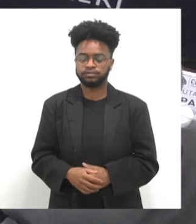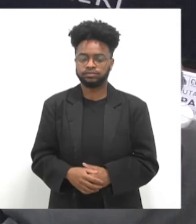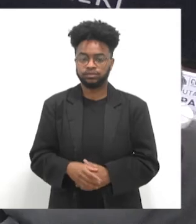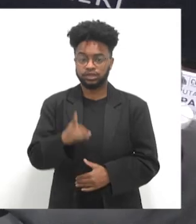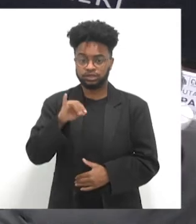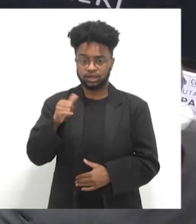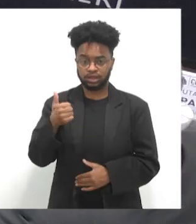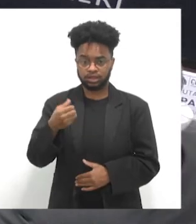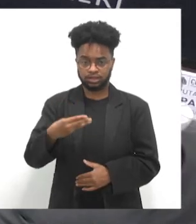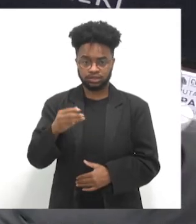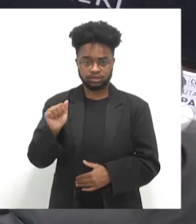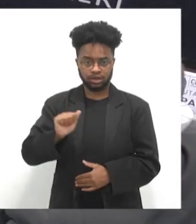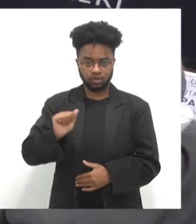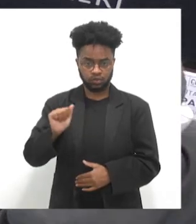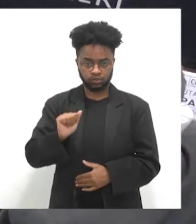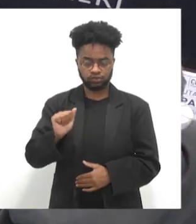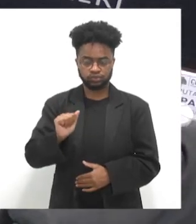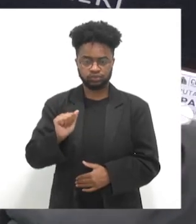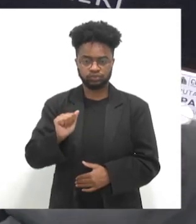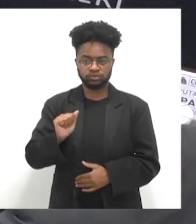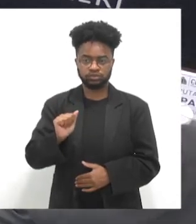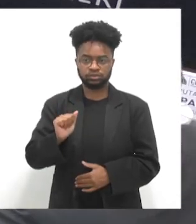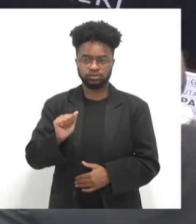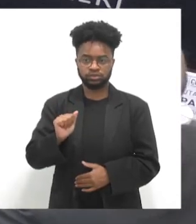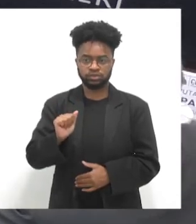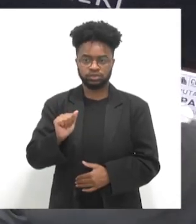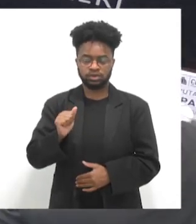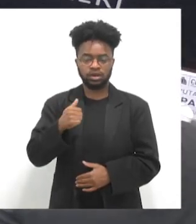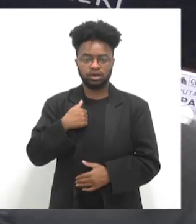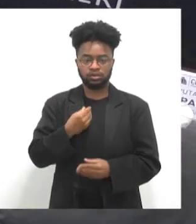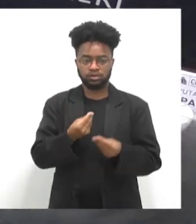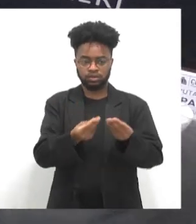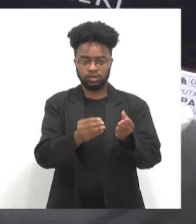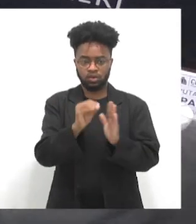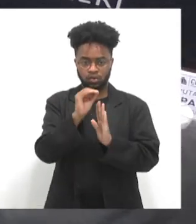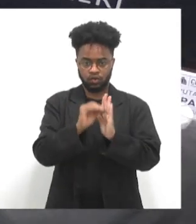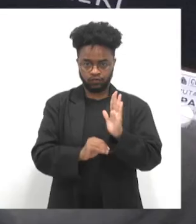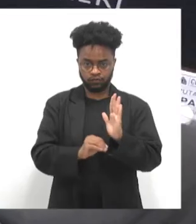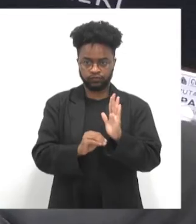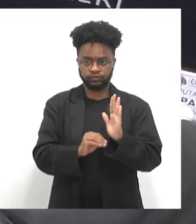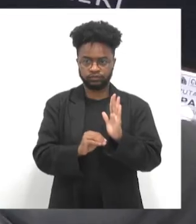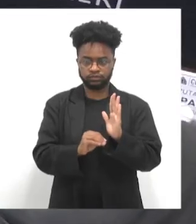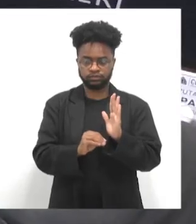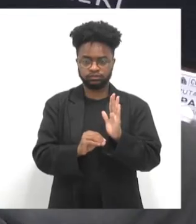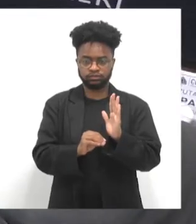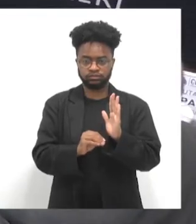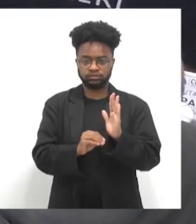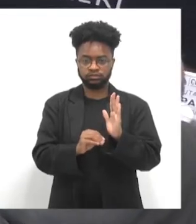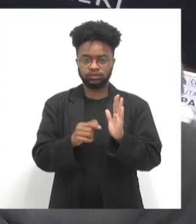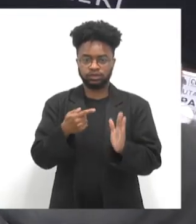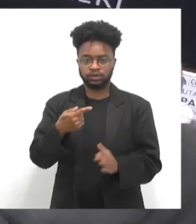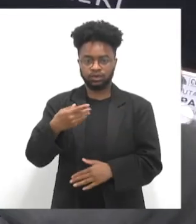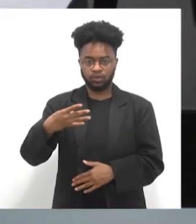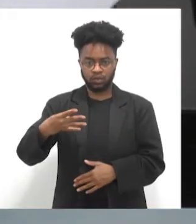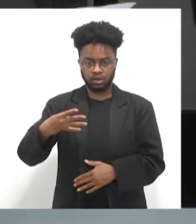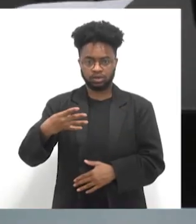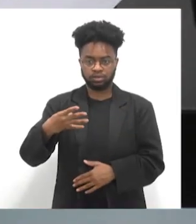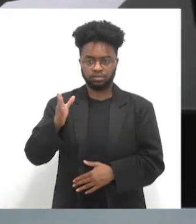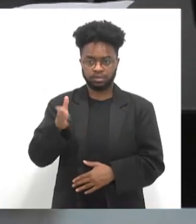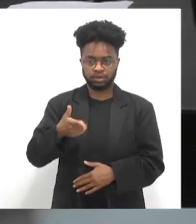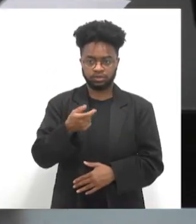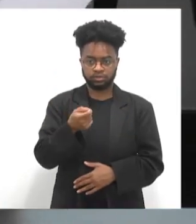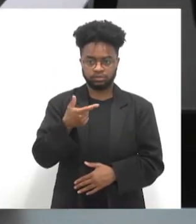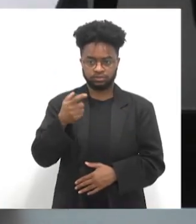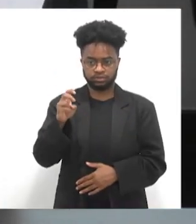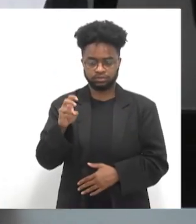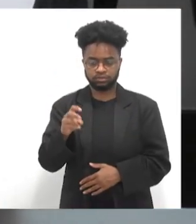dia 13 de agosto, eu oficiei a Vossa Excelência o ofício 74 de 25,